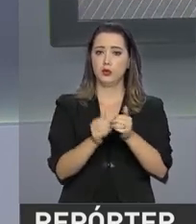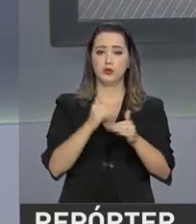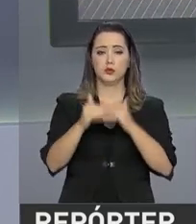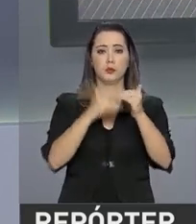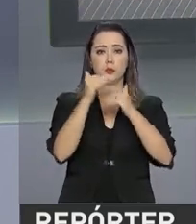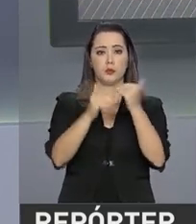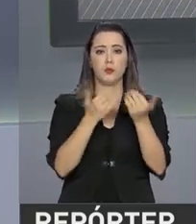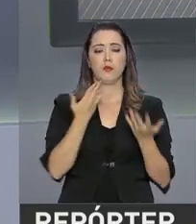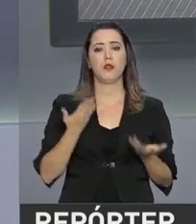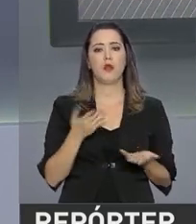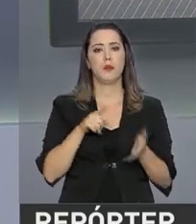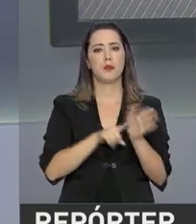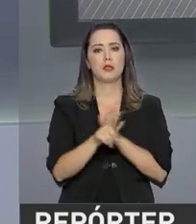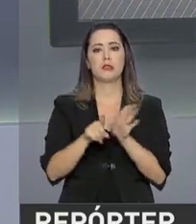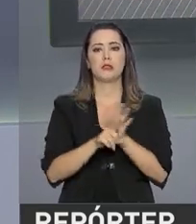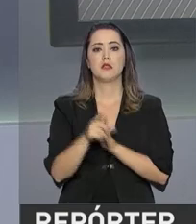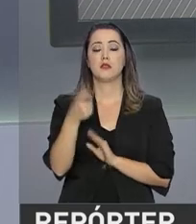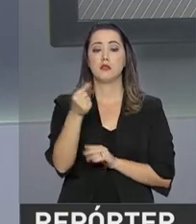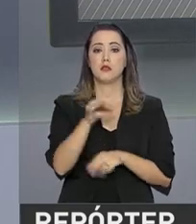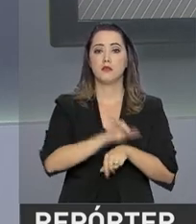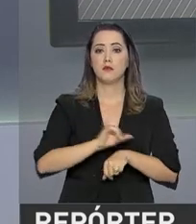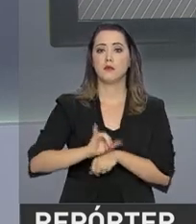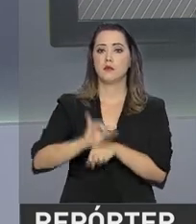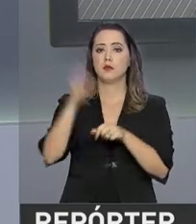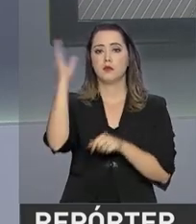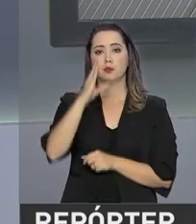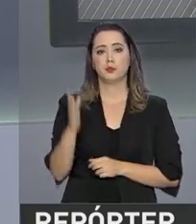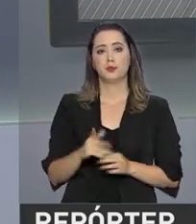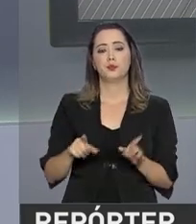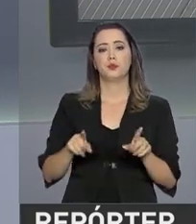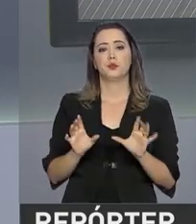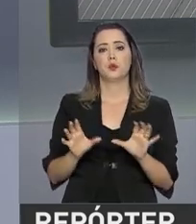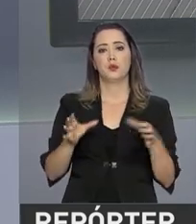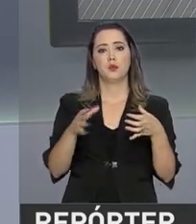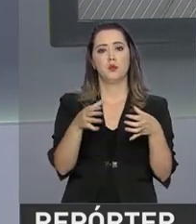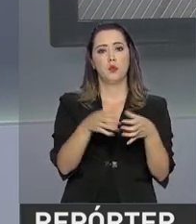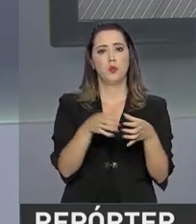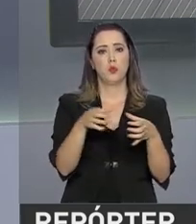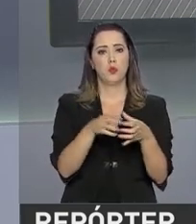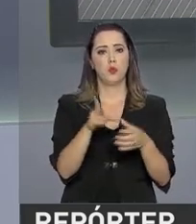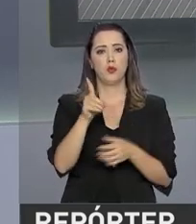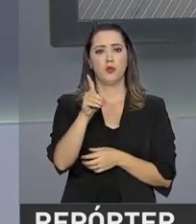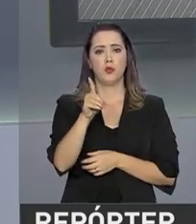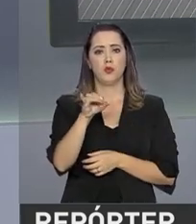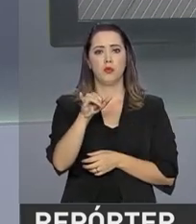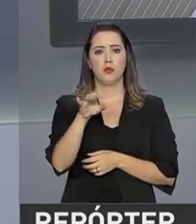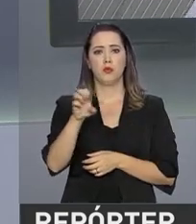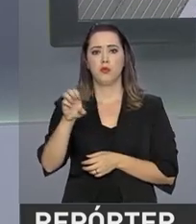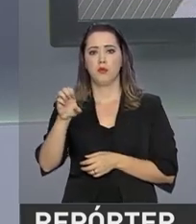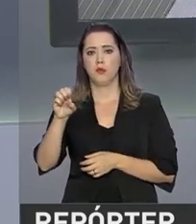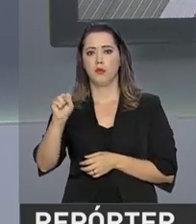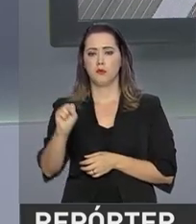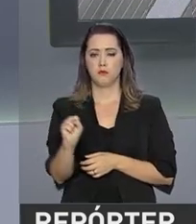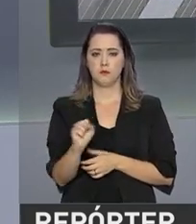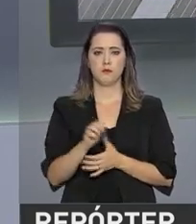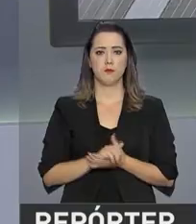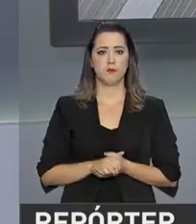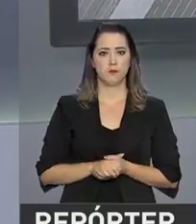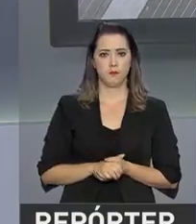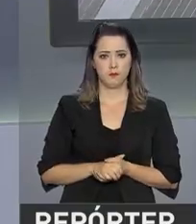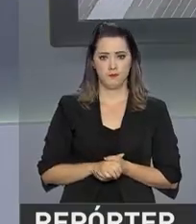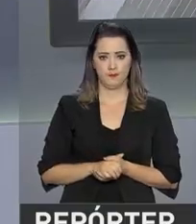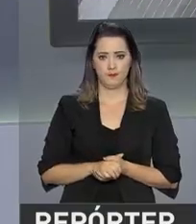nacional é feito em 20 capitais brasileiras pelo departamento intersindical de estatística e estudos socioeconômicos o